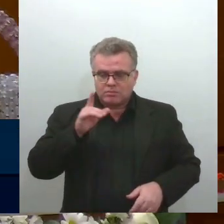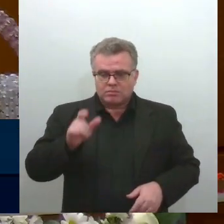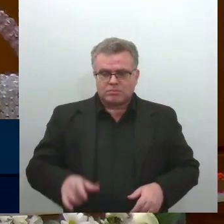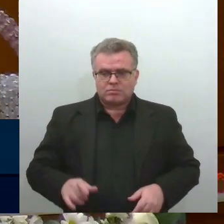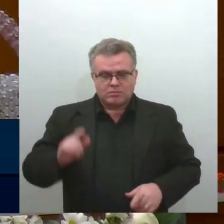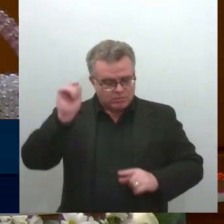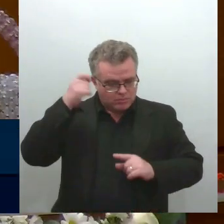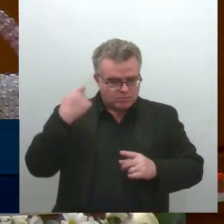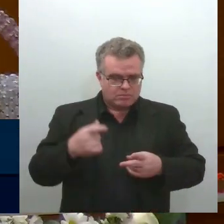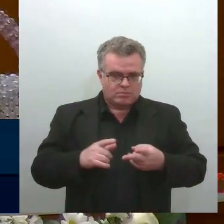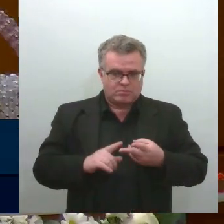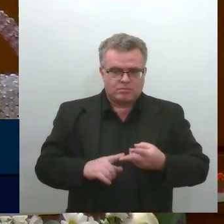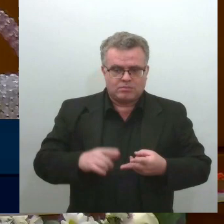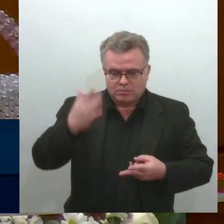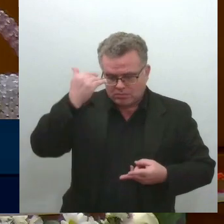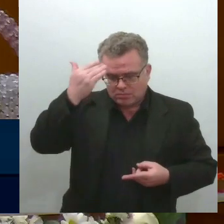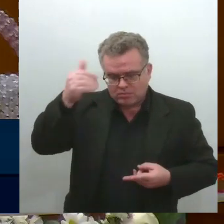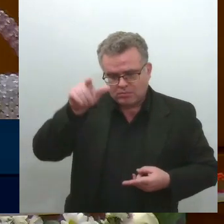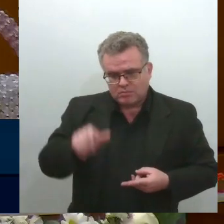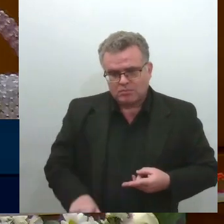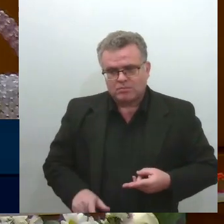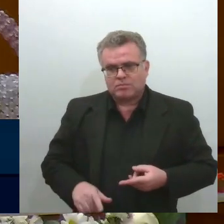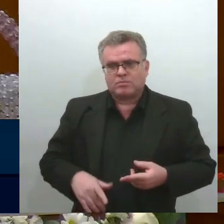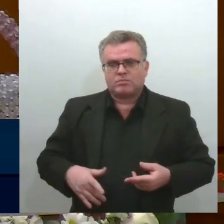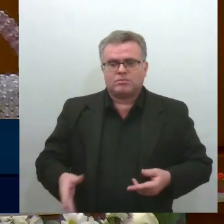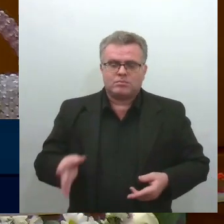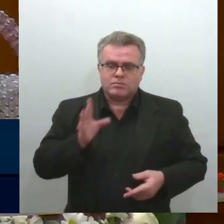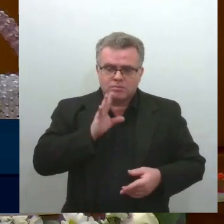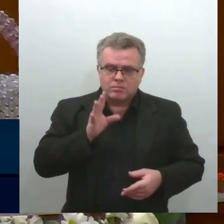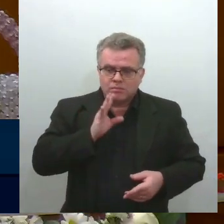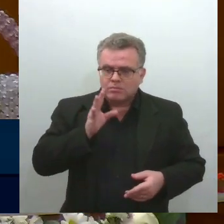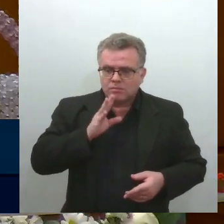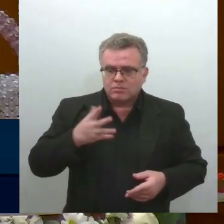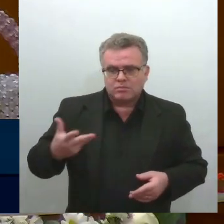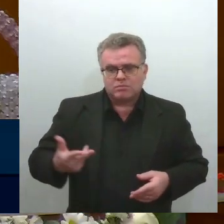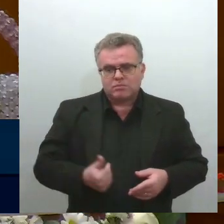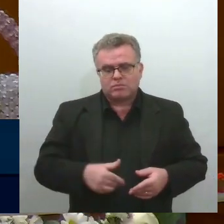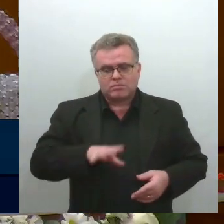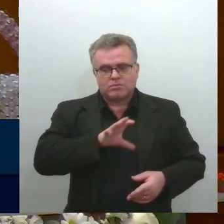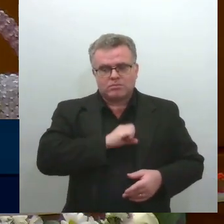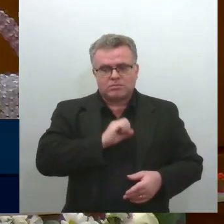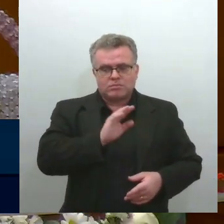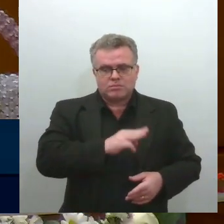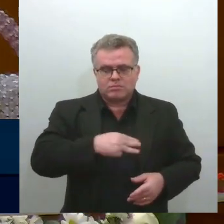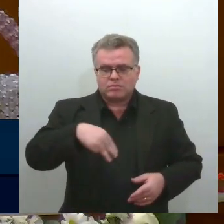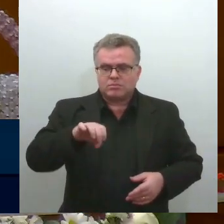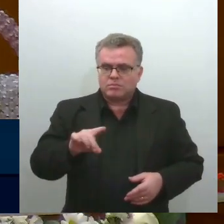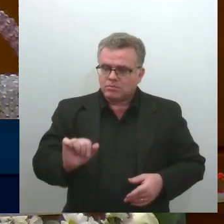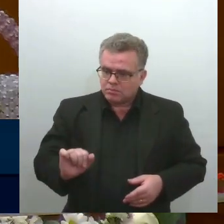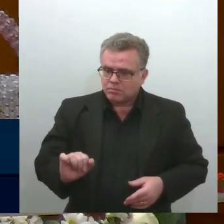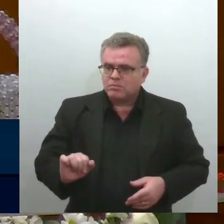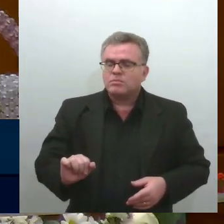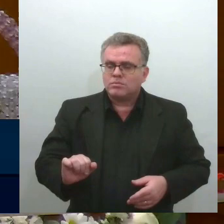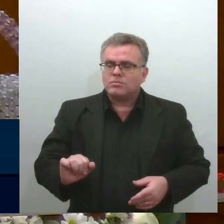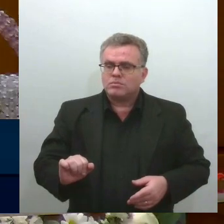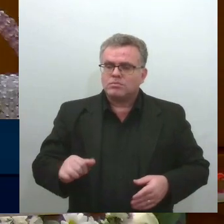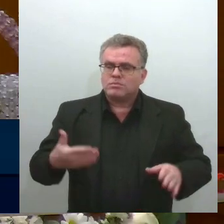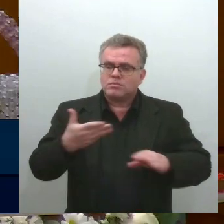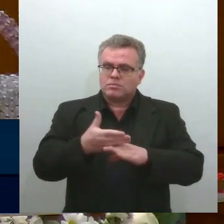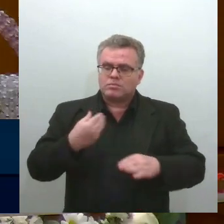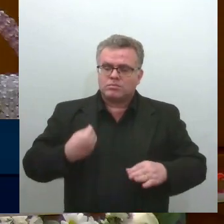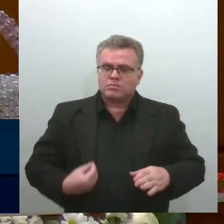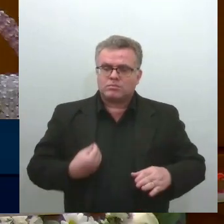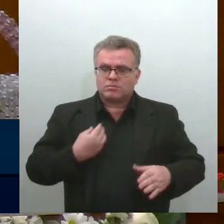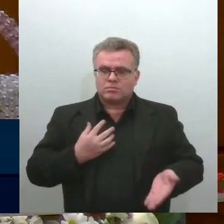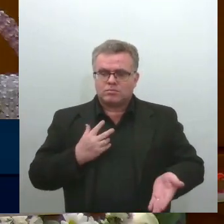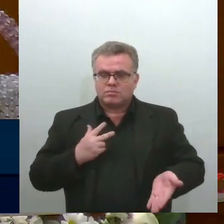pessoa antenada com a moda, começou fazendo participação no programa João de Barros. Então, ó, quem quiser me contratar,